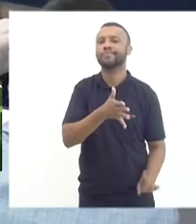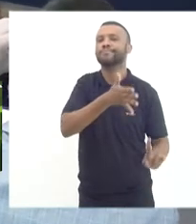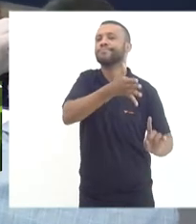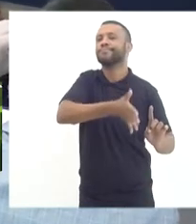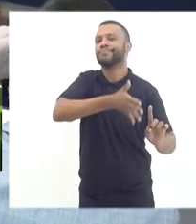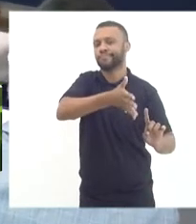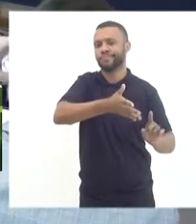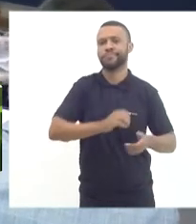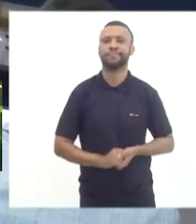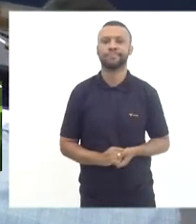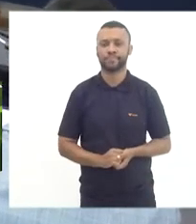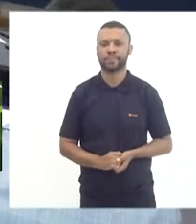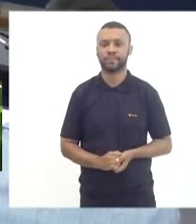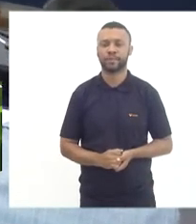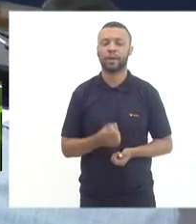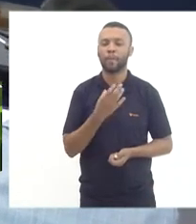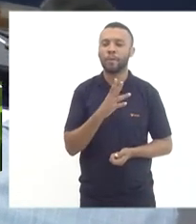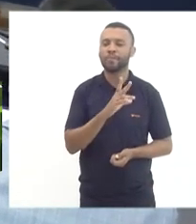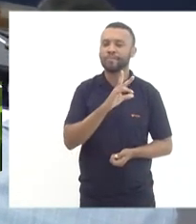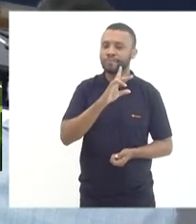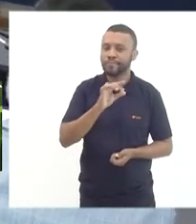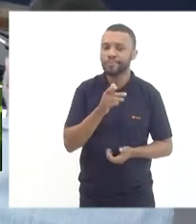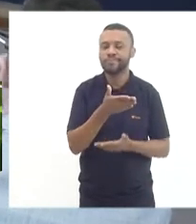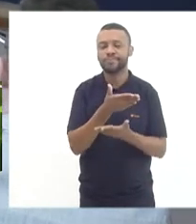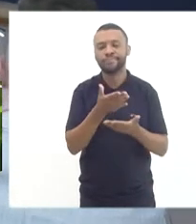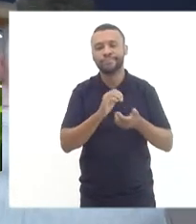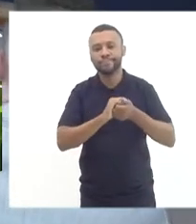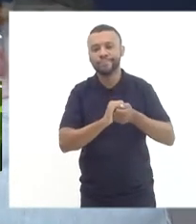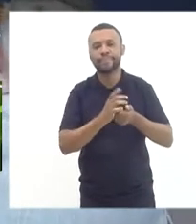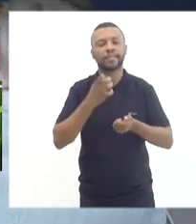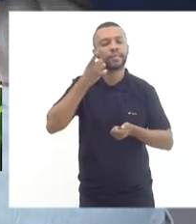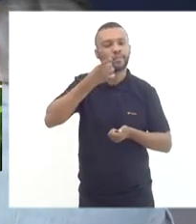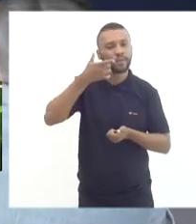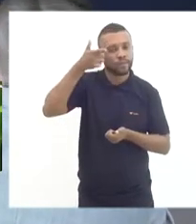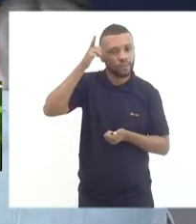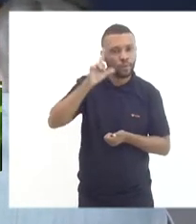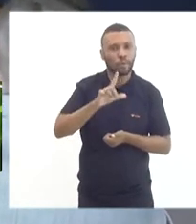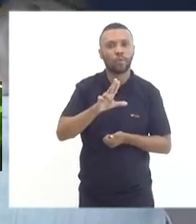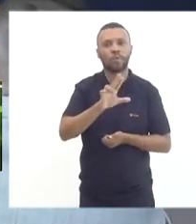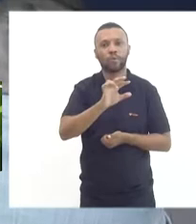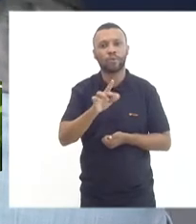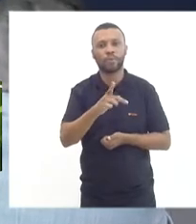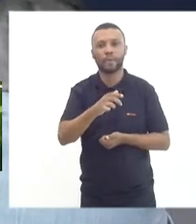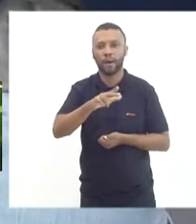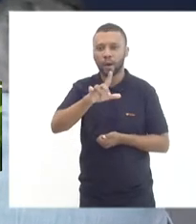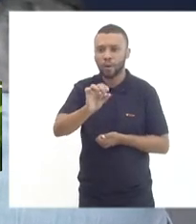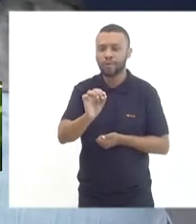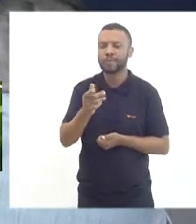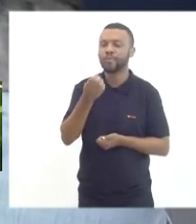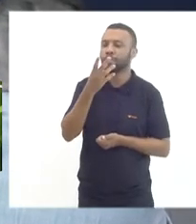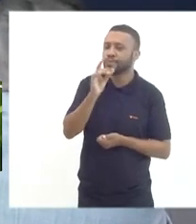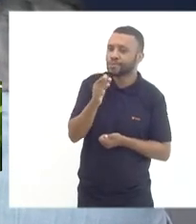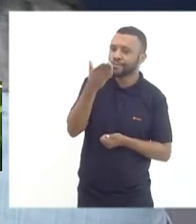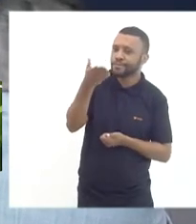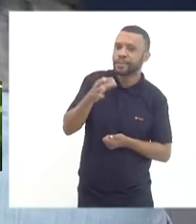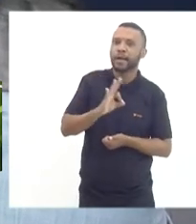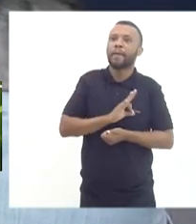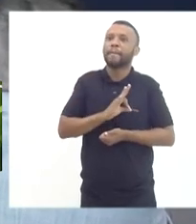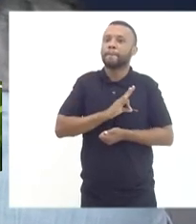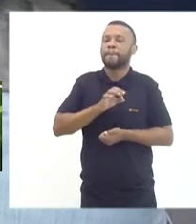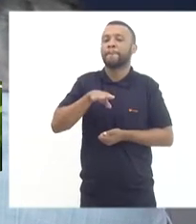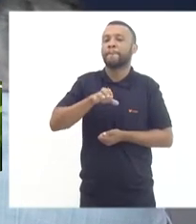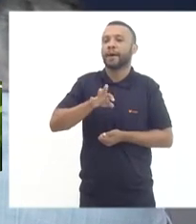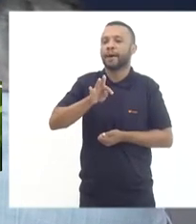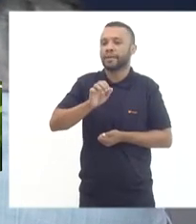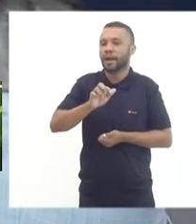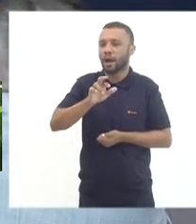Bom dia, senhor presidente, deputado Luiz Paulo. Bom dia, senhora deputada Marta Rocha. Queria cumprimentar